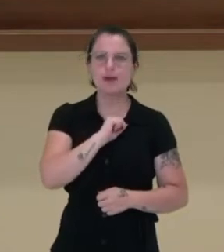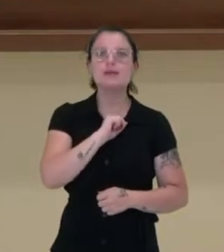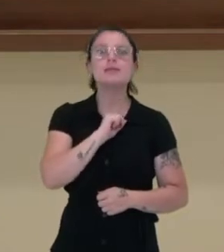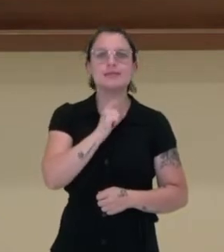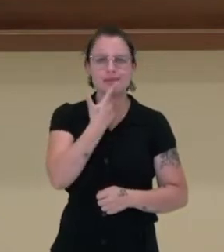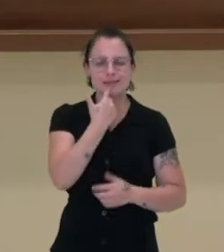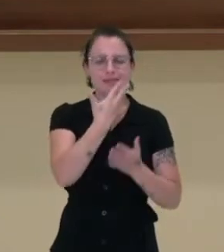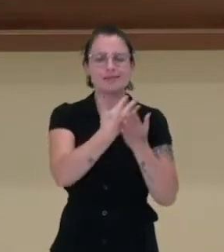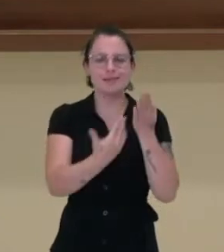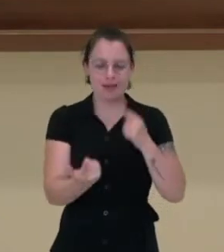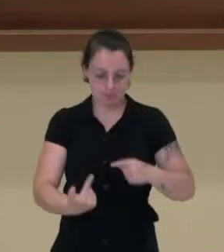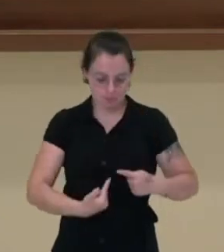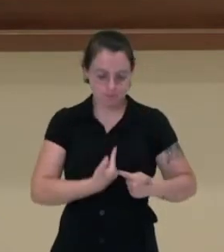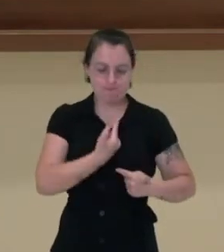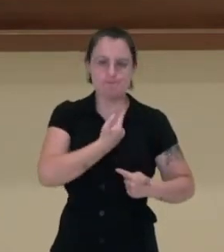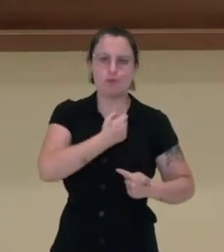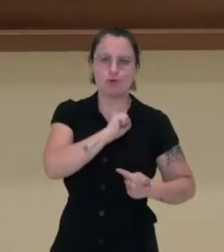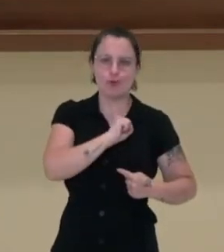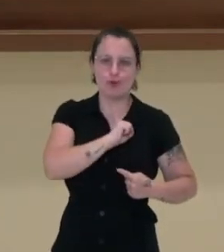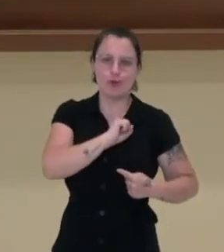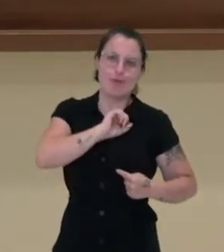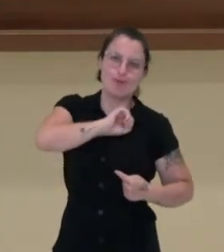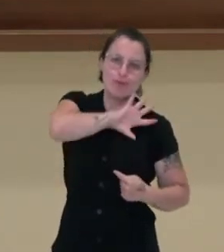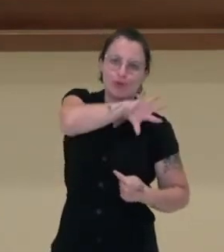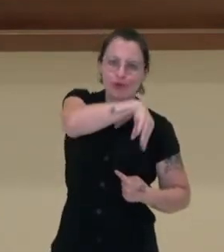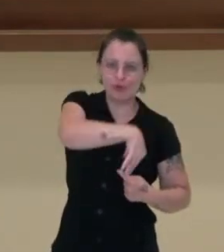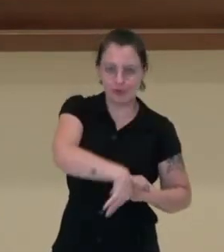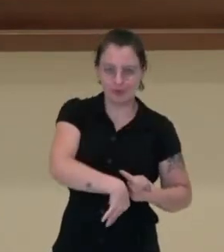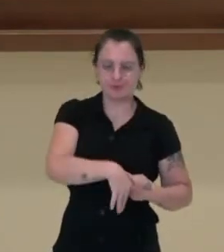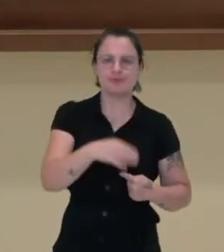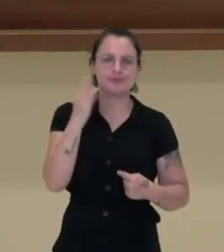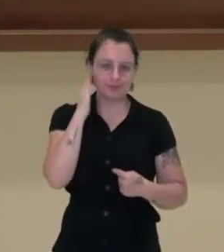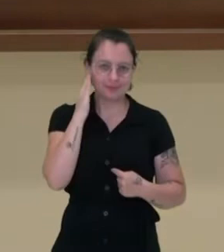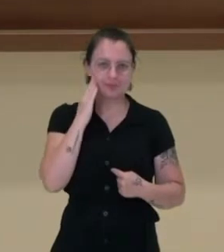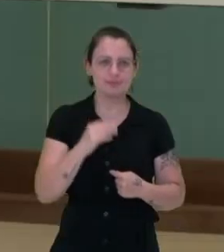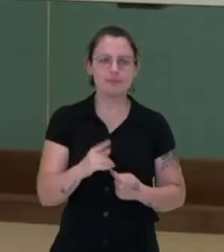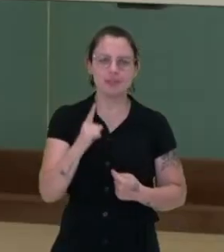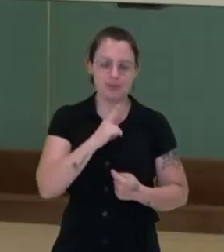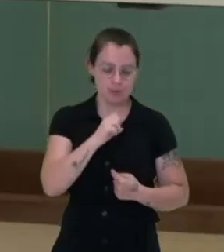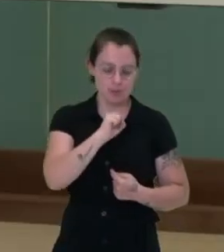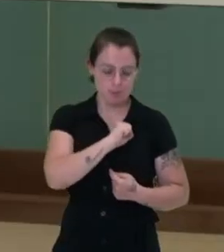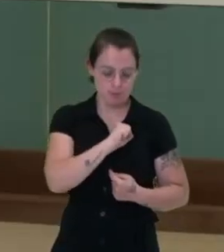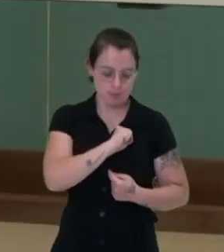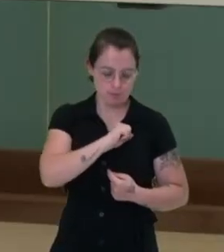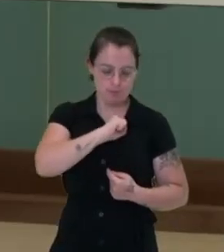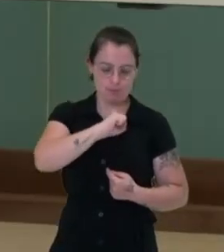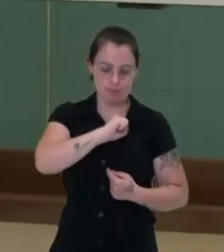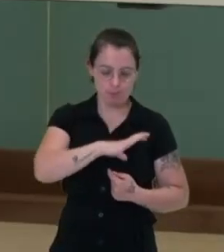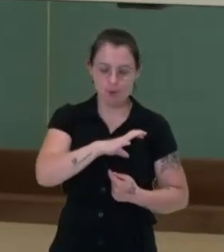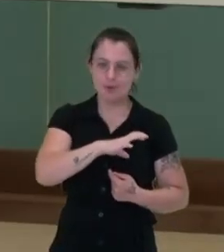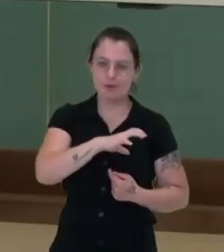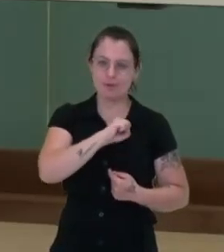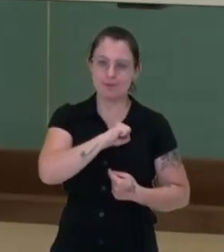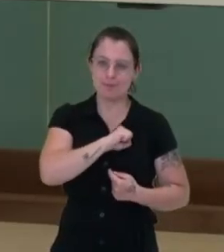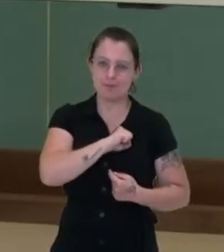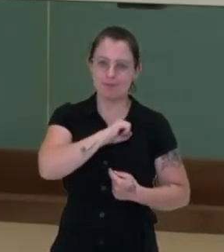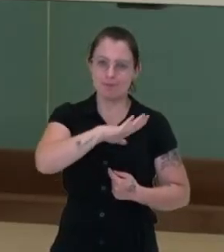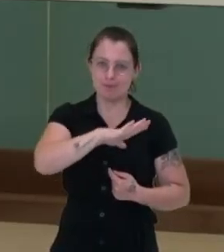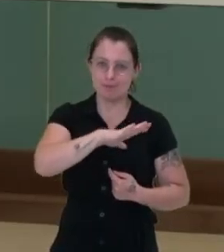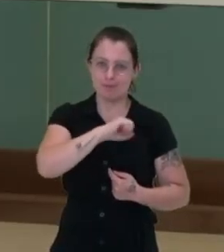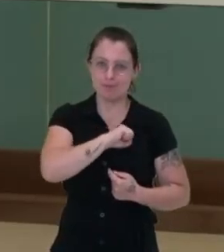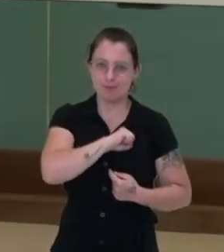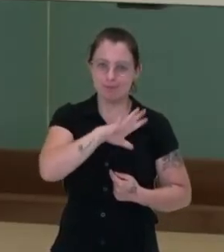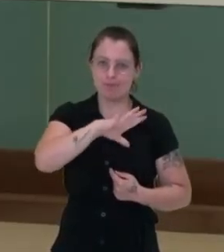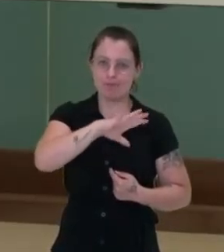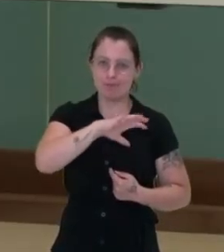dele e quando ele relaxa para o sangue entrar. Então, esse é um movimento ritmado, tem um